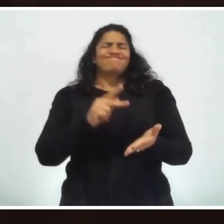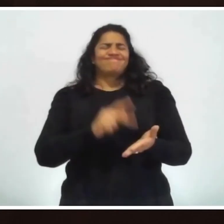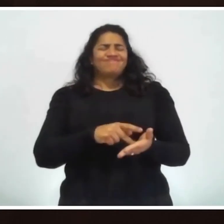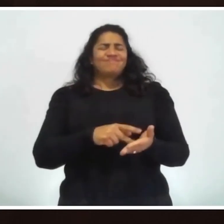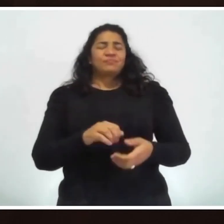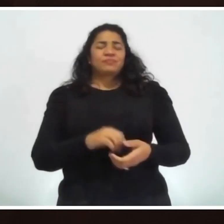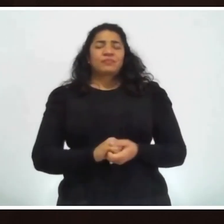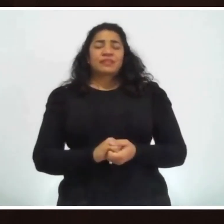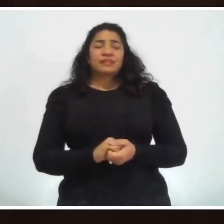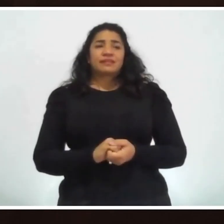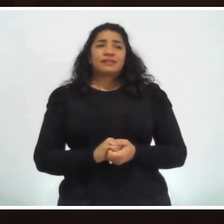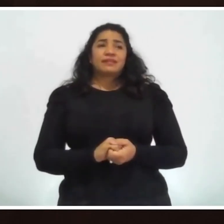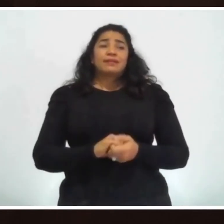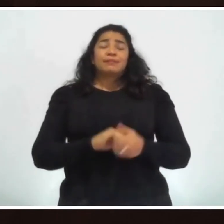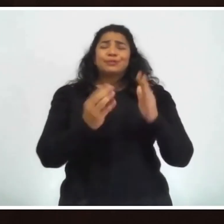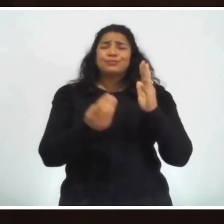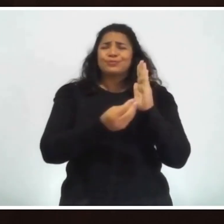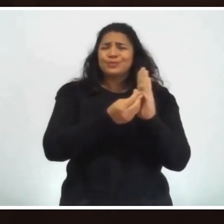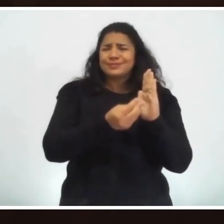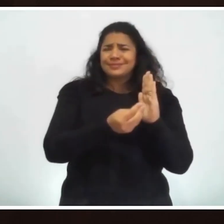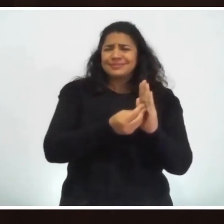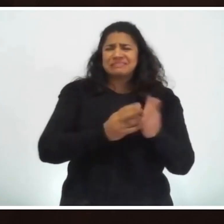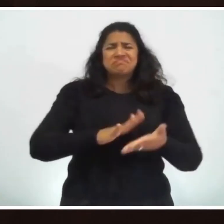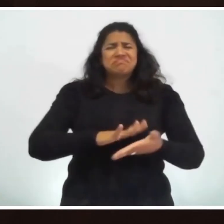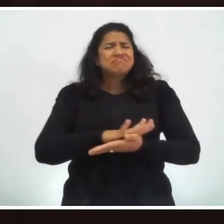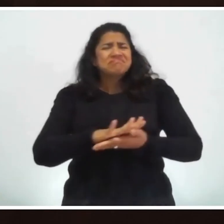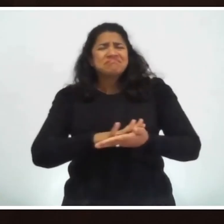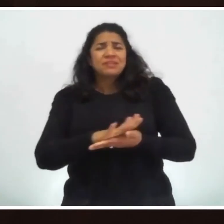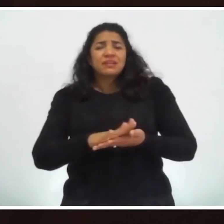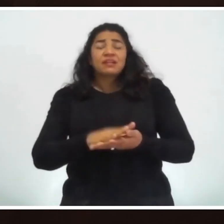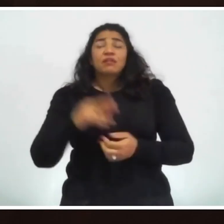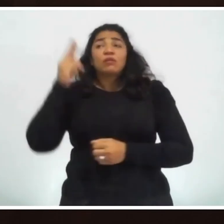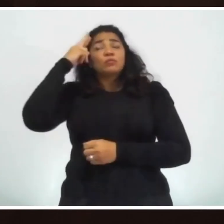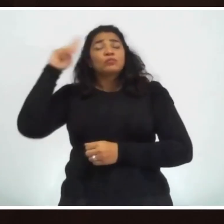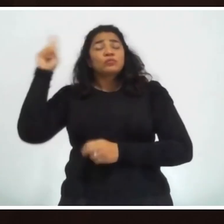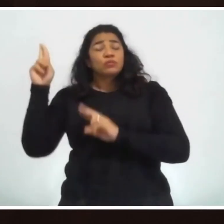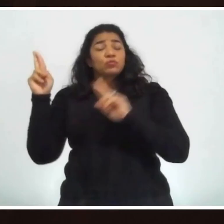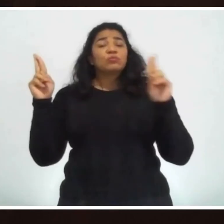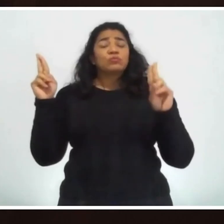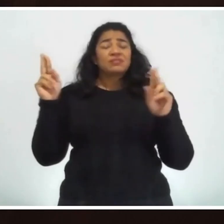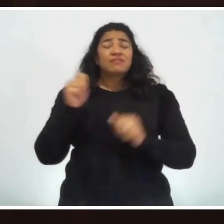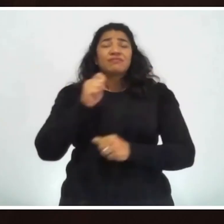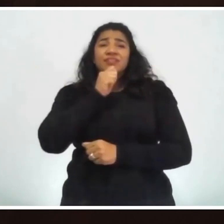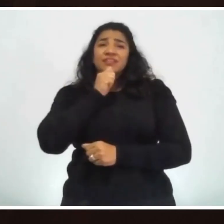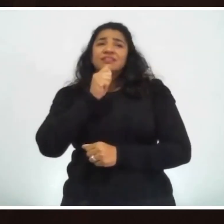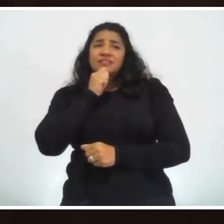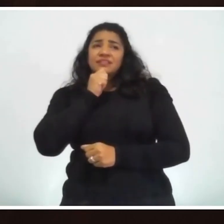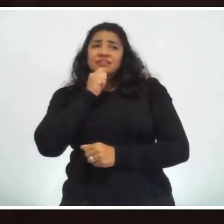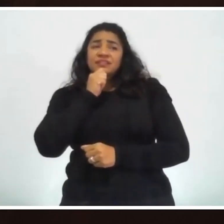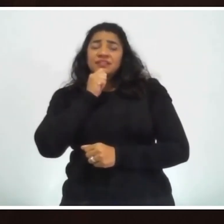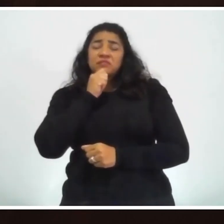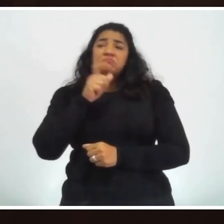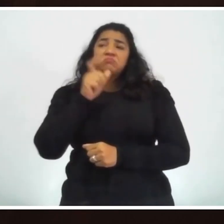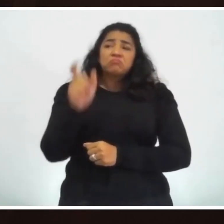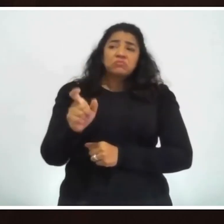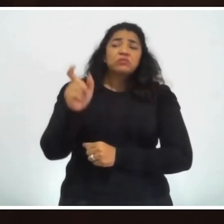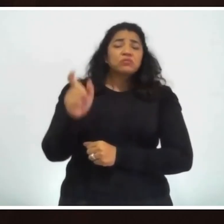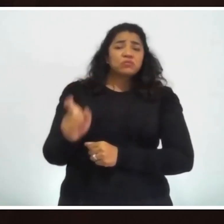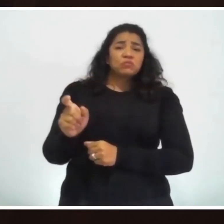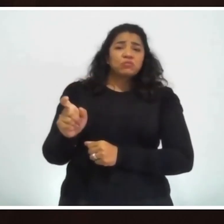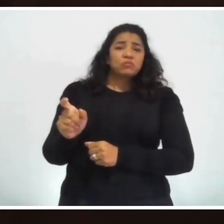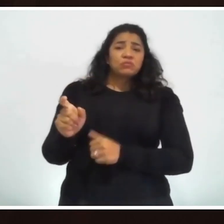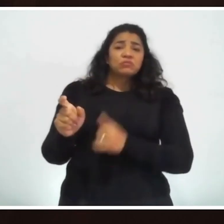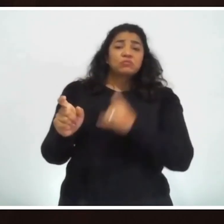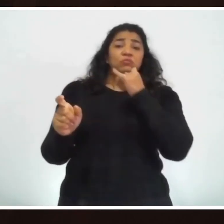tão degradada, o Senhor ainda usava alguns deles, né, assim como Atanásio, como Alexandre Atanásio,